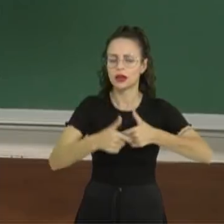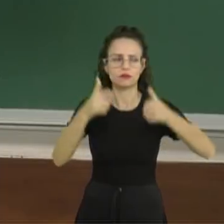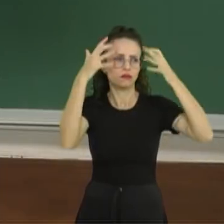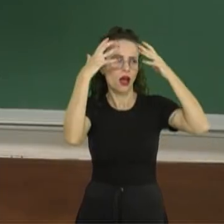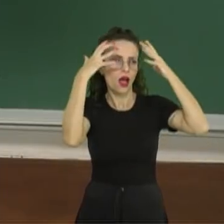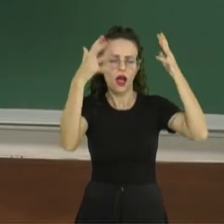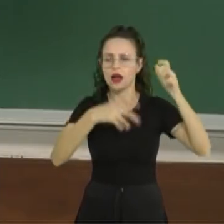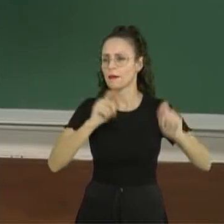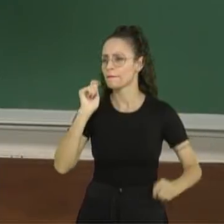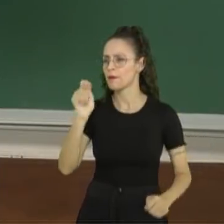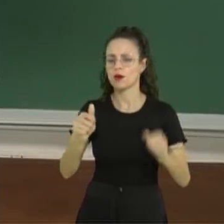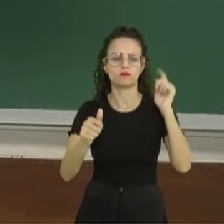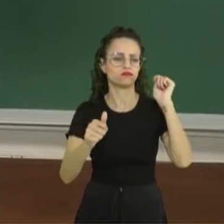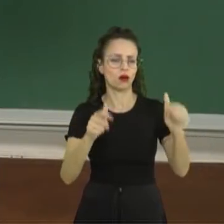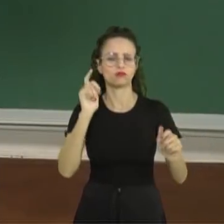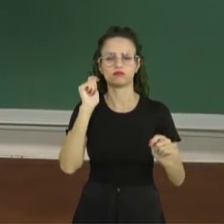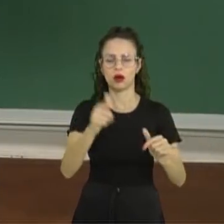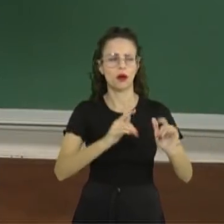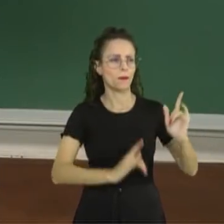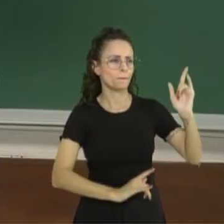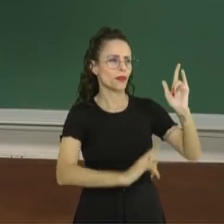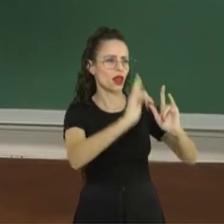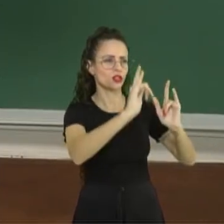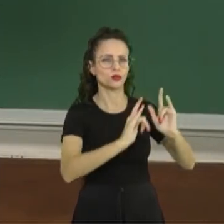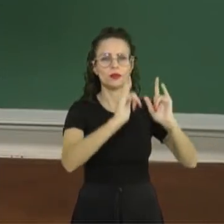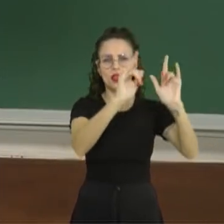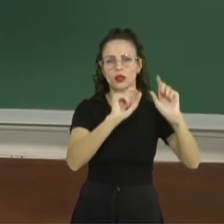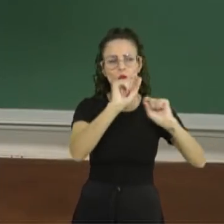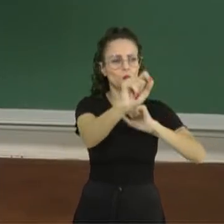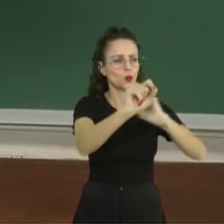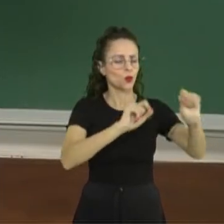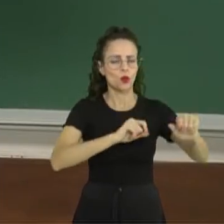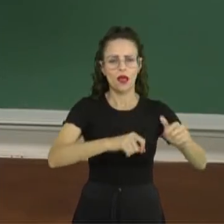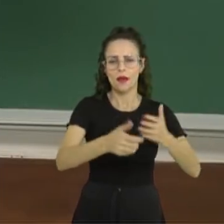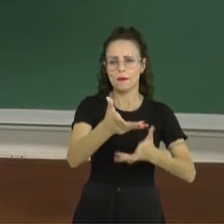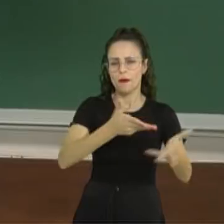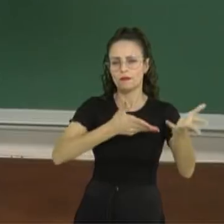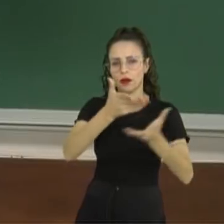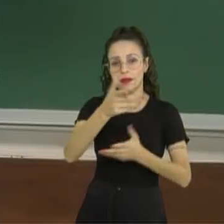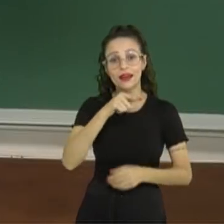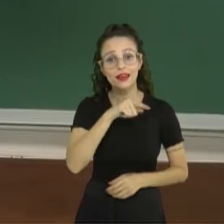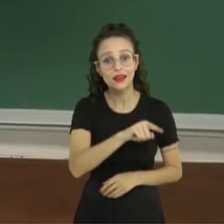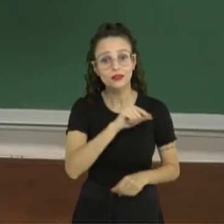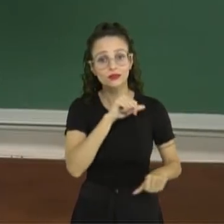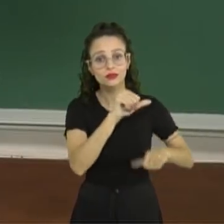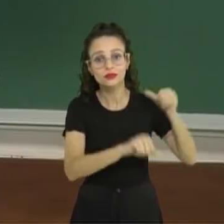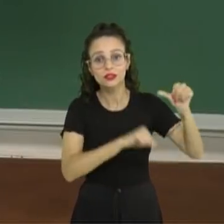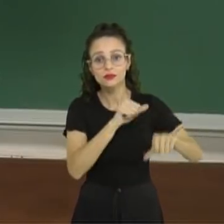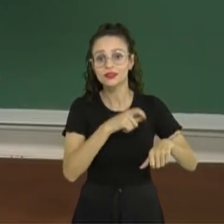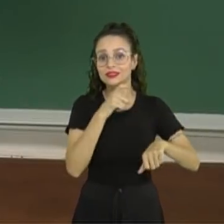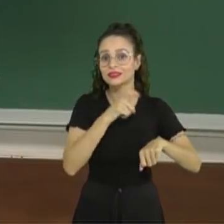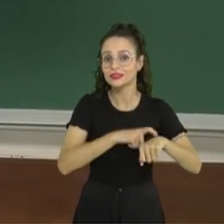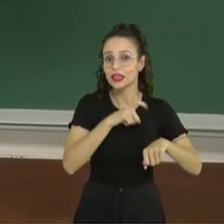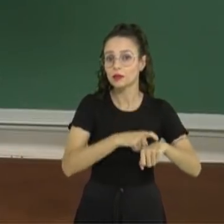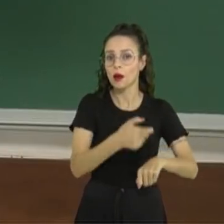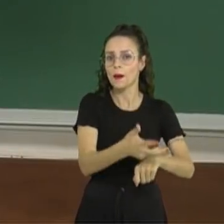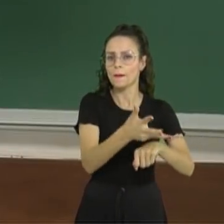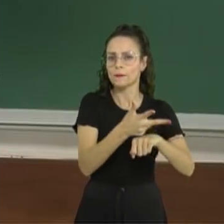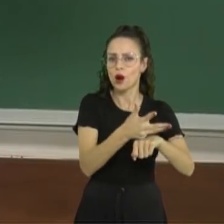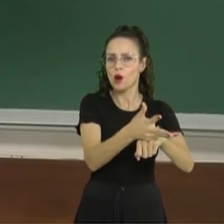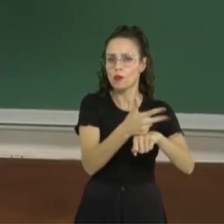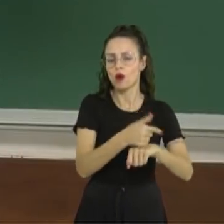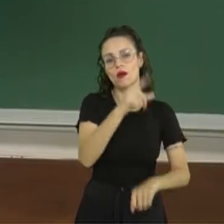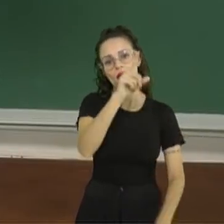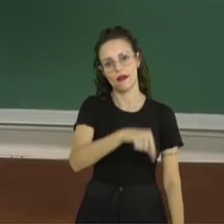extremamente rápido, com mudanças de prédios ali e aqui, essas transformações, esse tempo veloz, nós